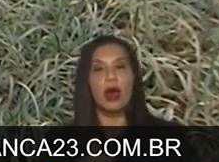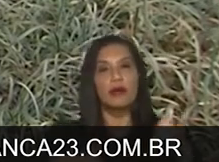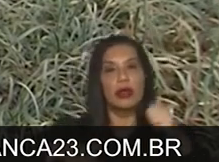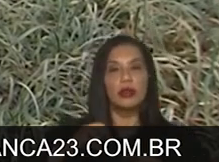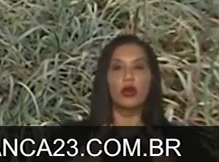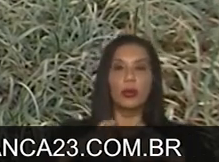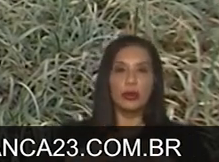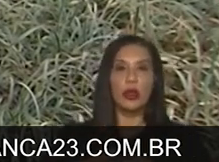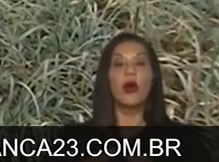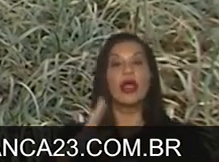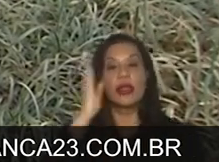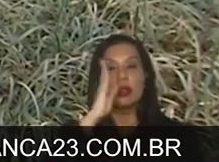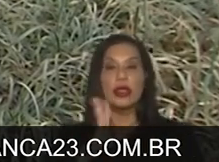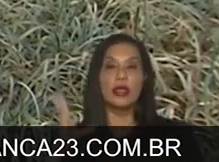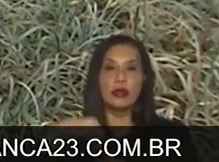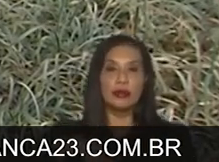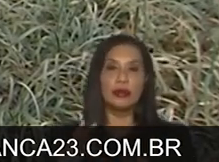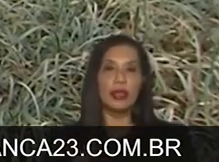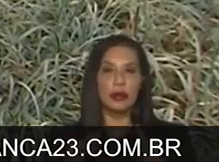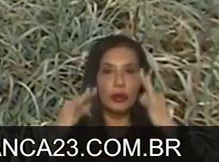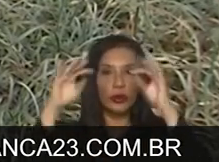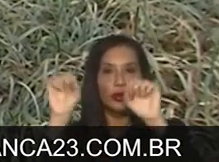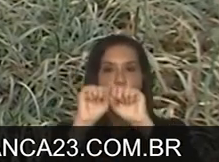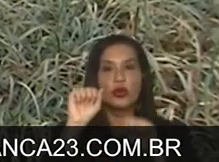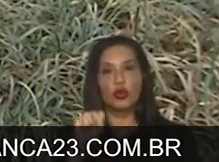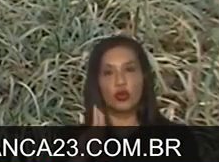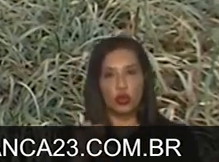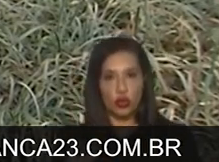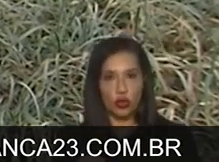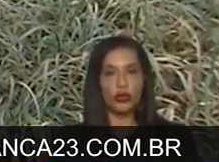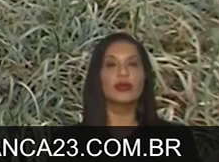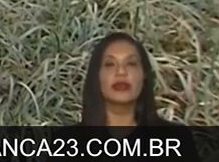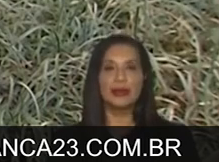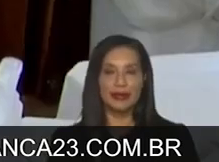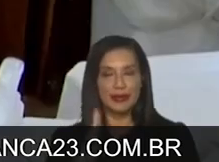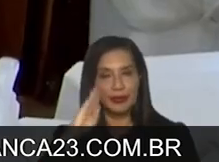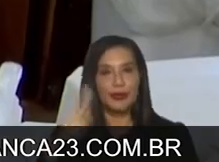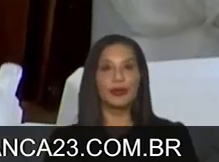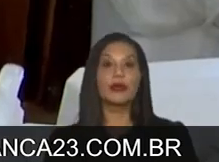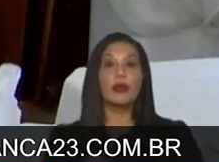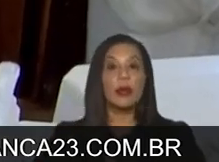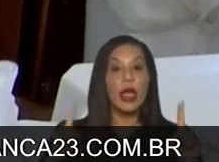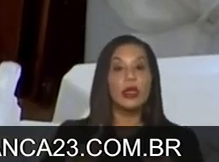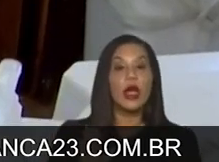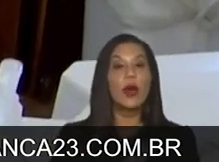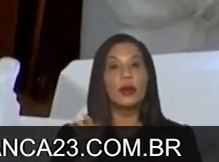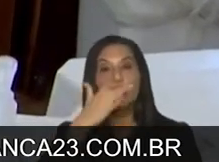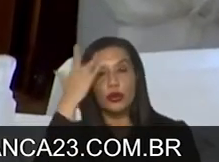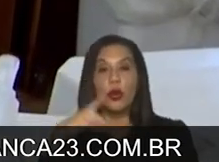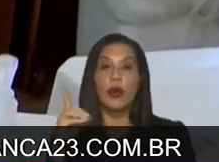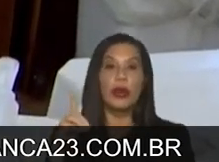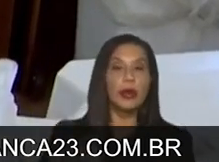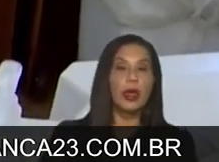de Incorporação de Tecnologias no Sistema Único de Saúde, a Conitec. Apesar de algumas pessoas com dengue